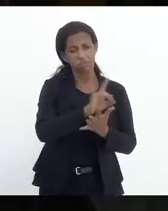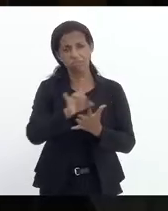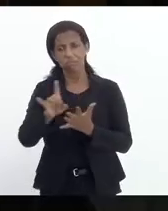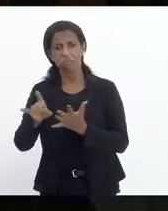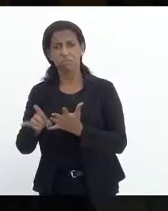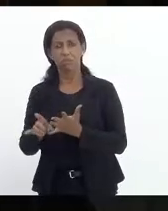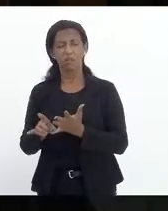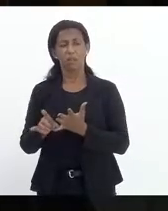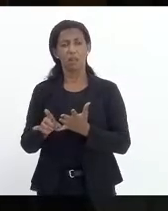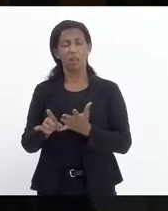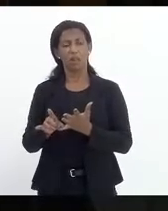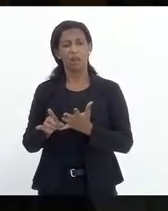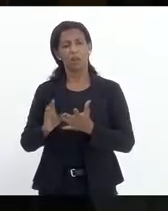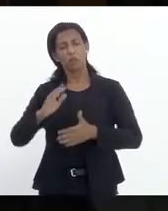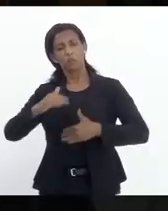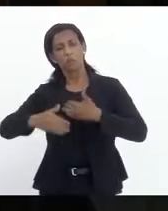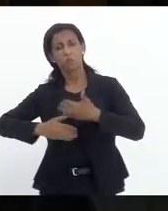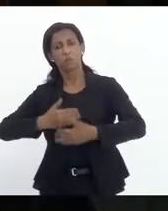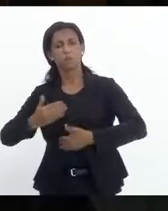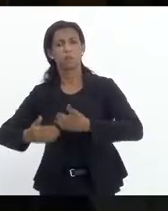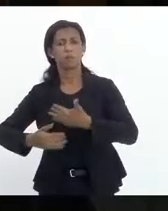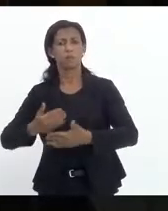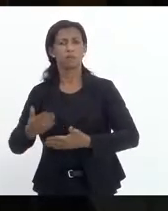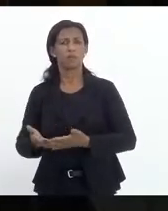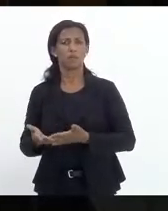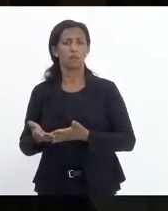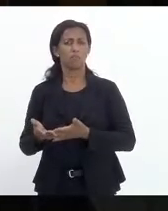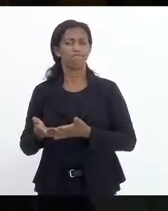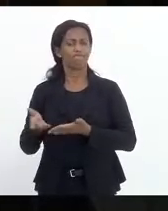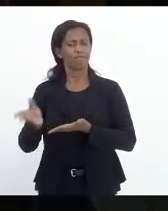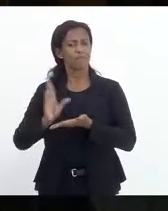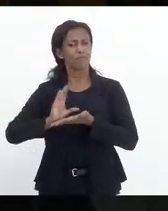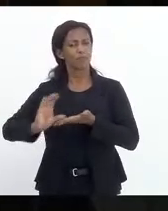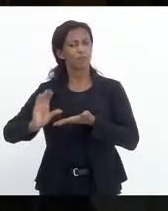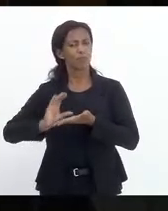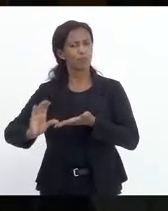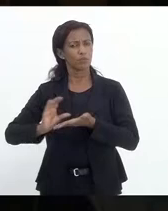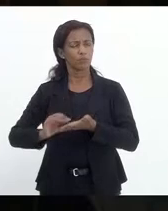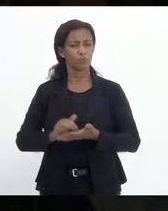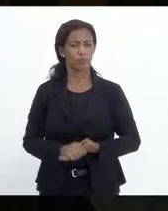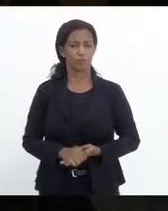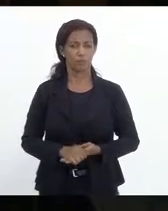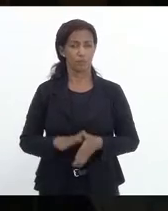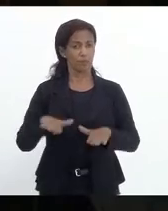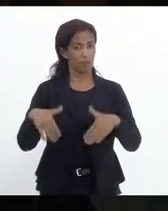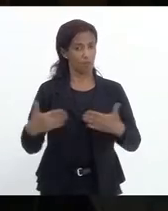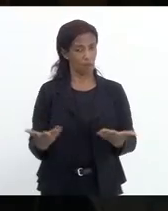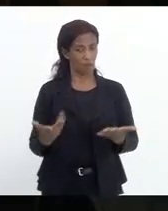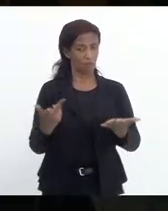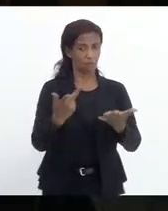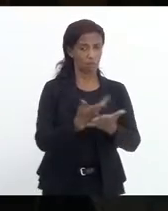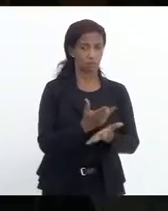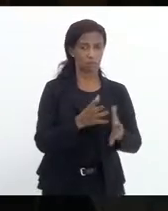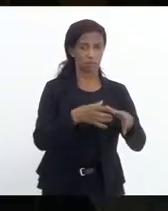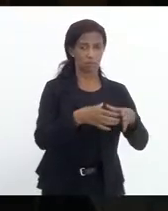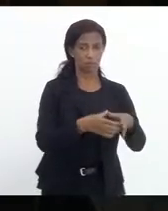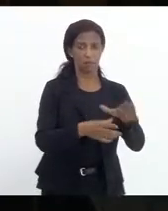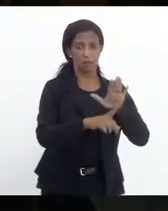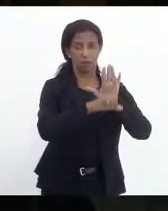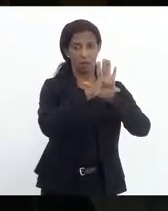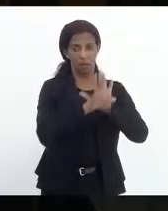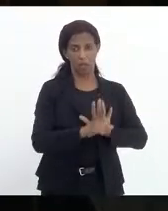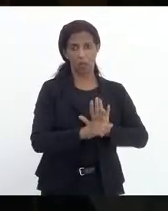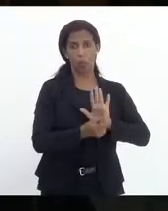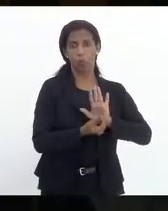o desdobramento desses investimentos que a seja nas